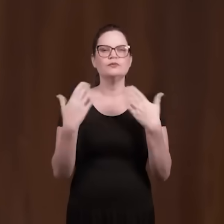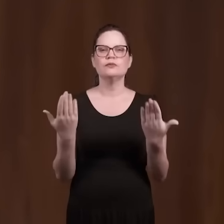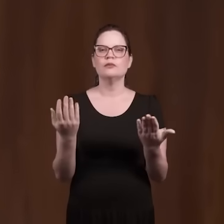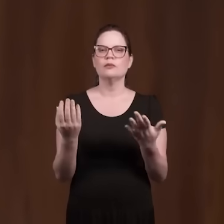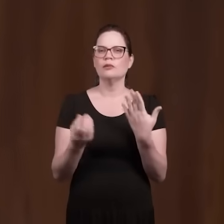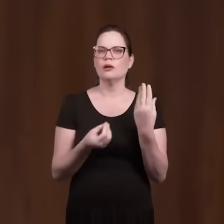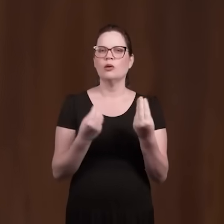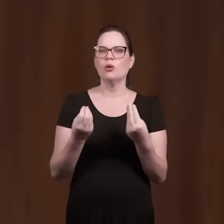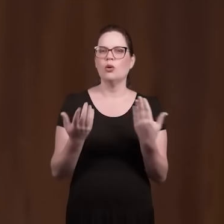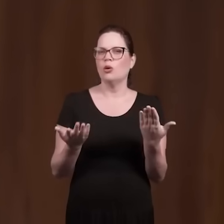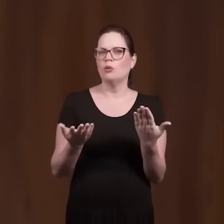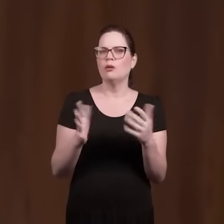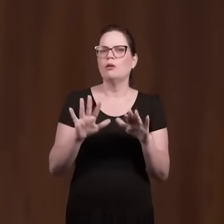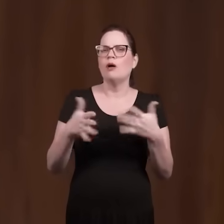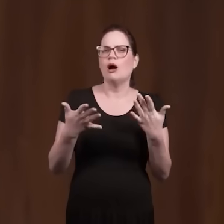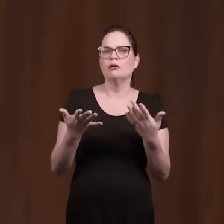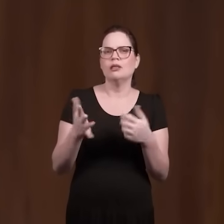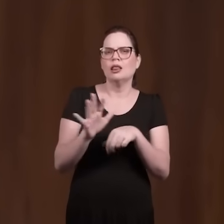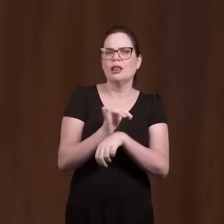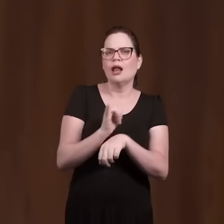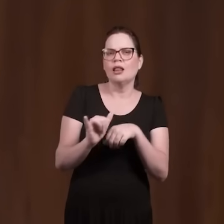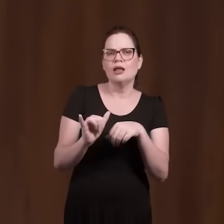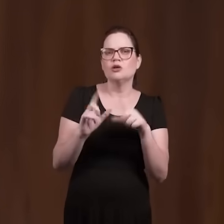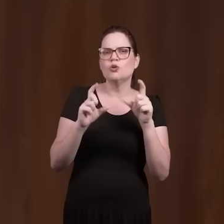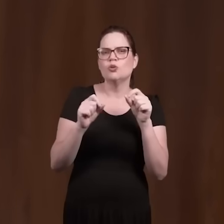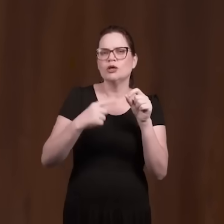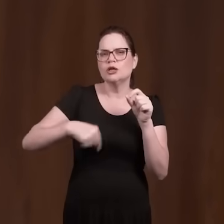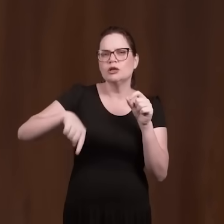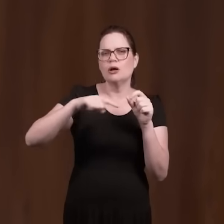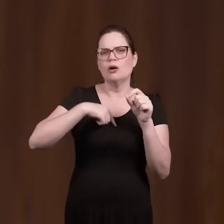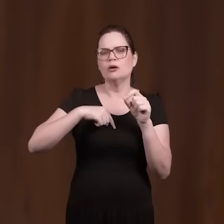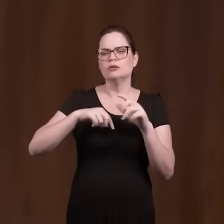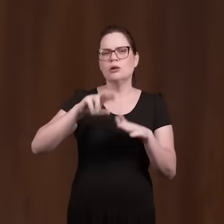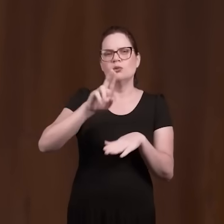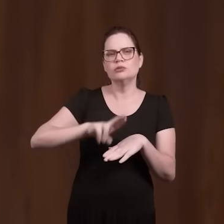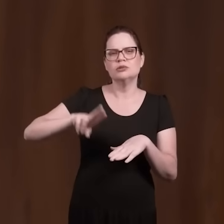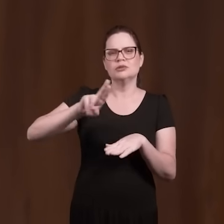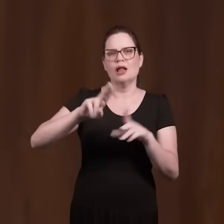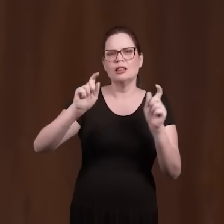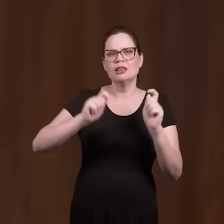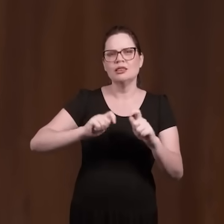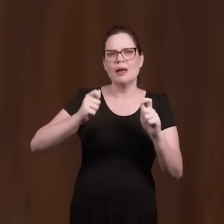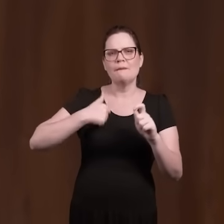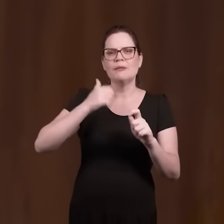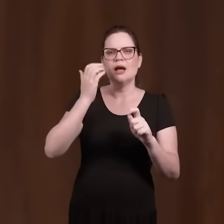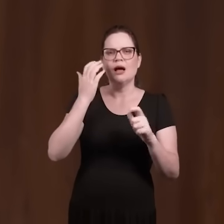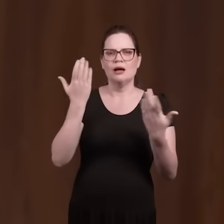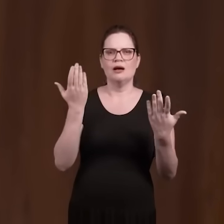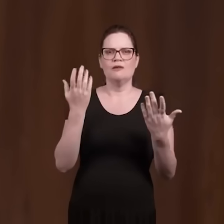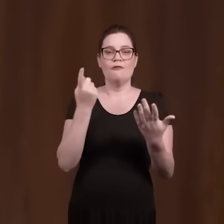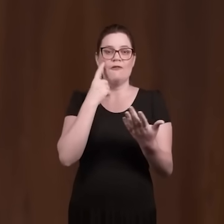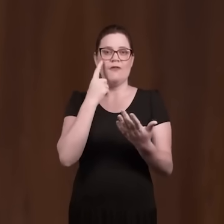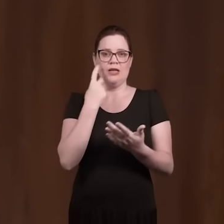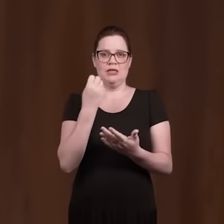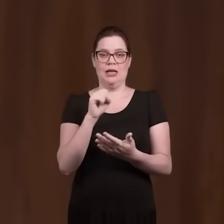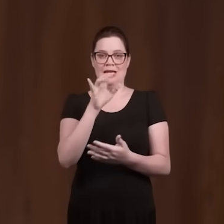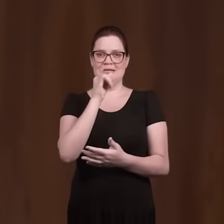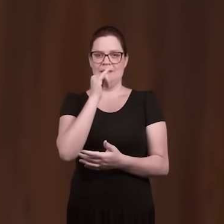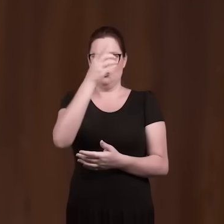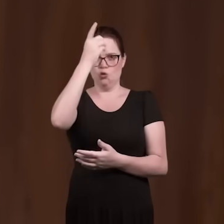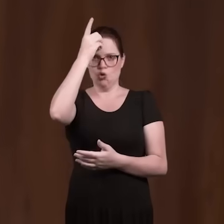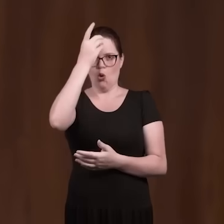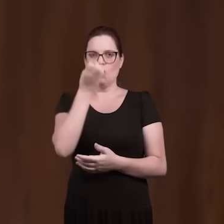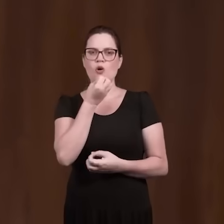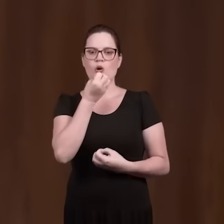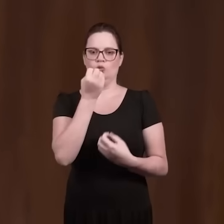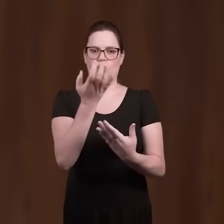que instrumentos nós vamos usar para julgar o dom? Você entrou e